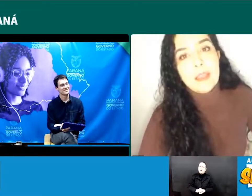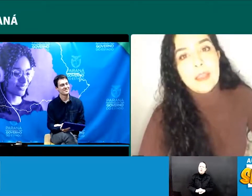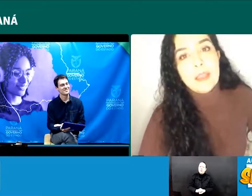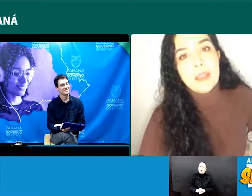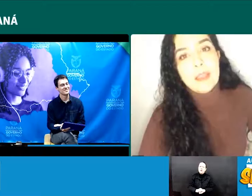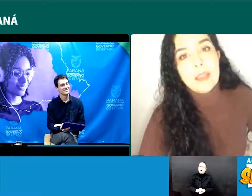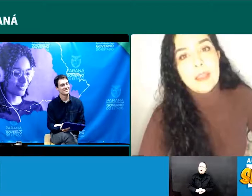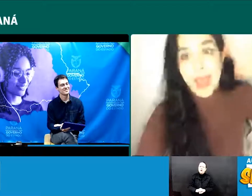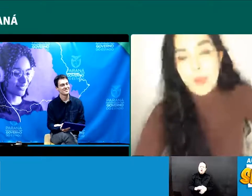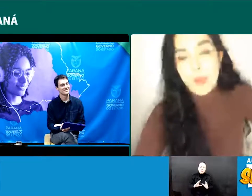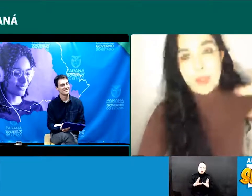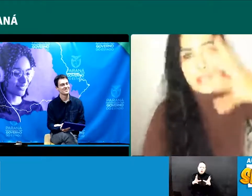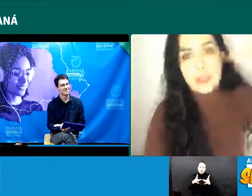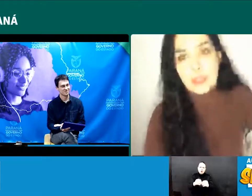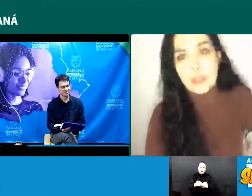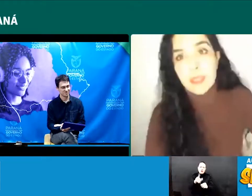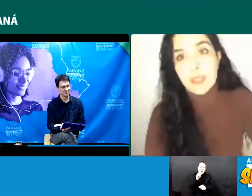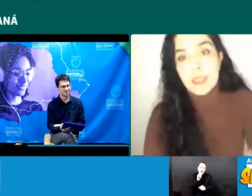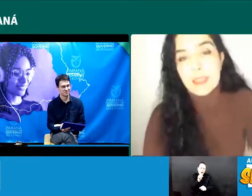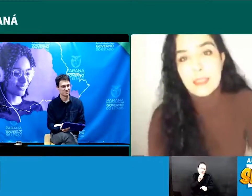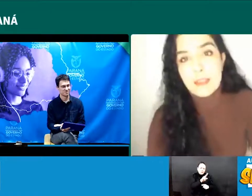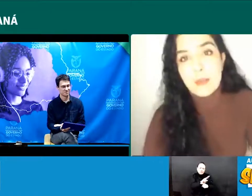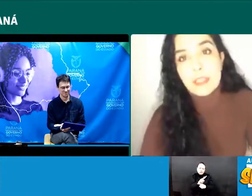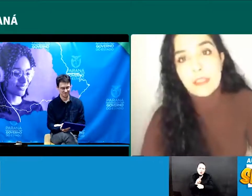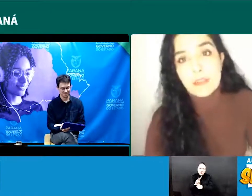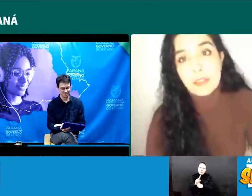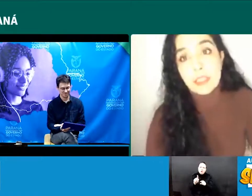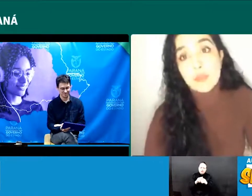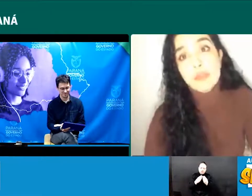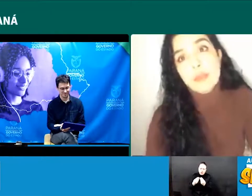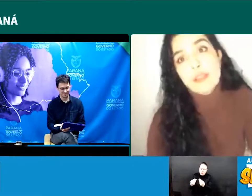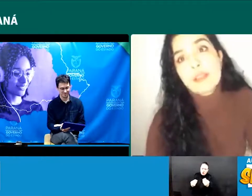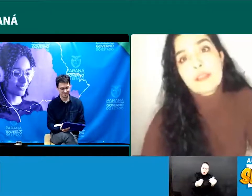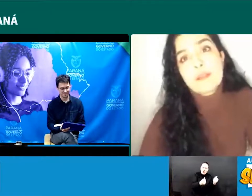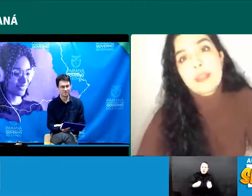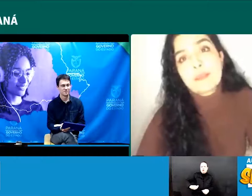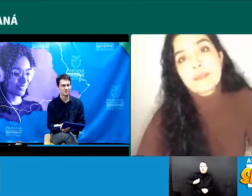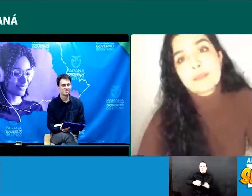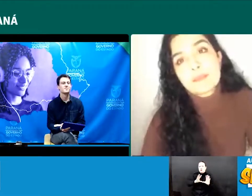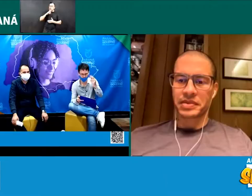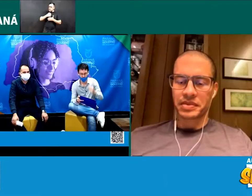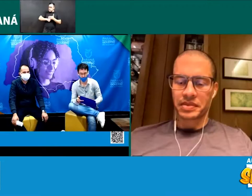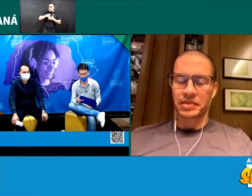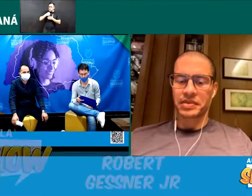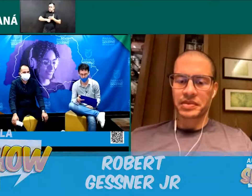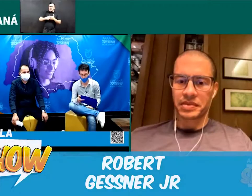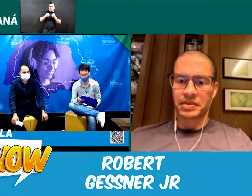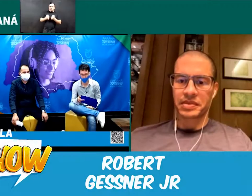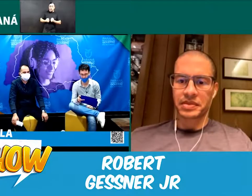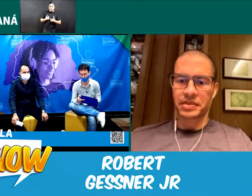enfim, rios, que de água e qualidade de vida que todos precisam. Né? E eu